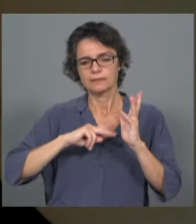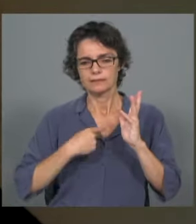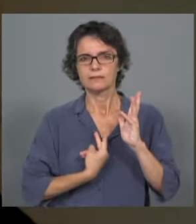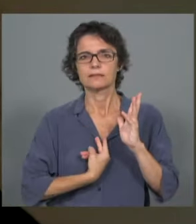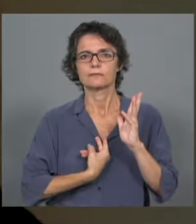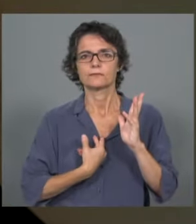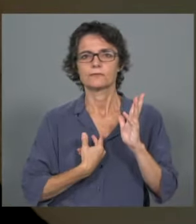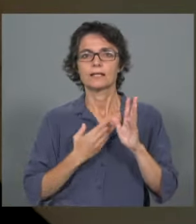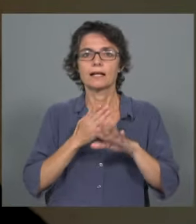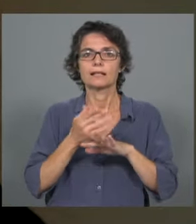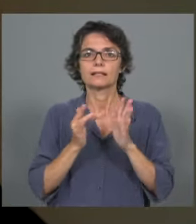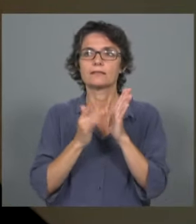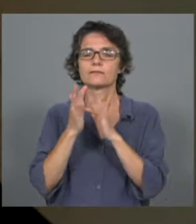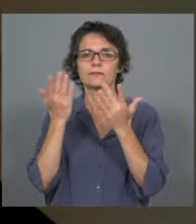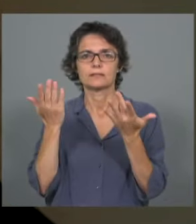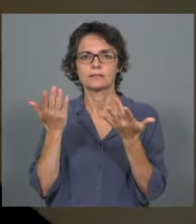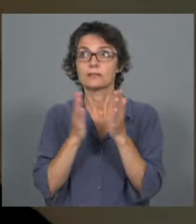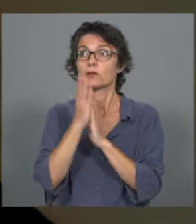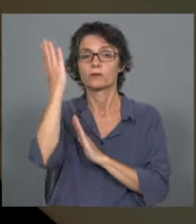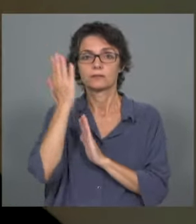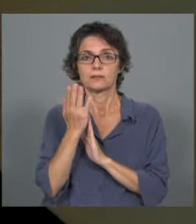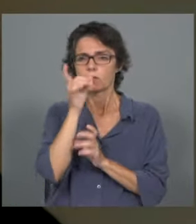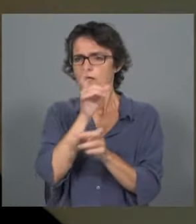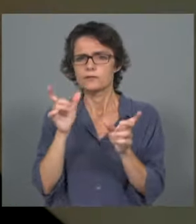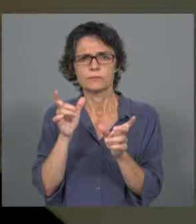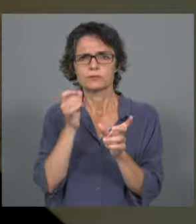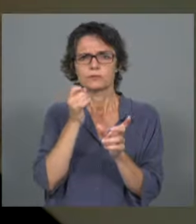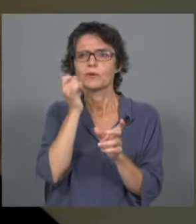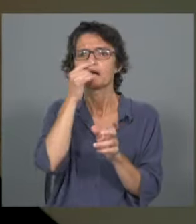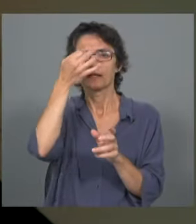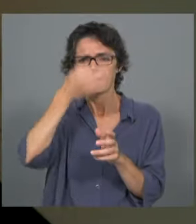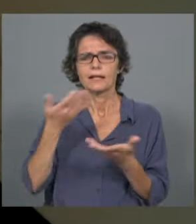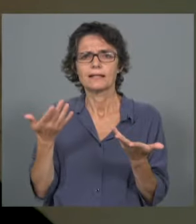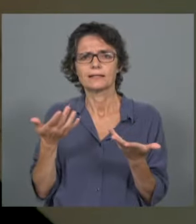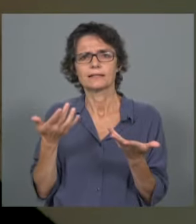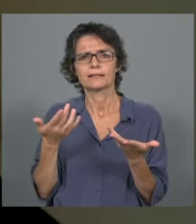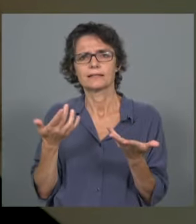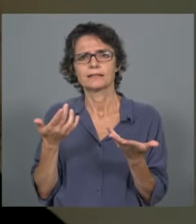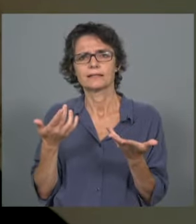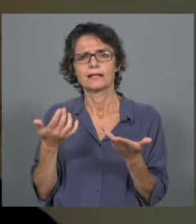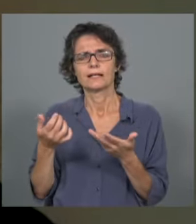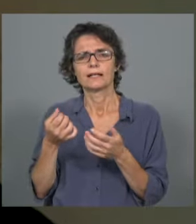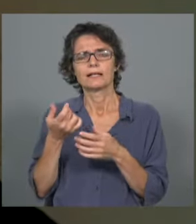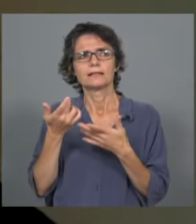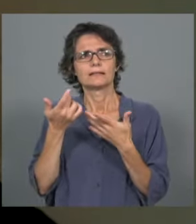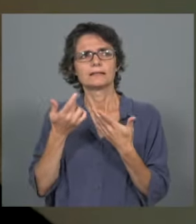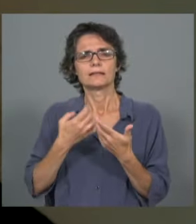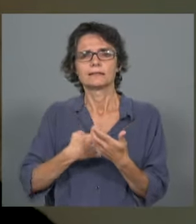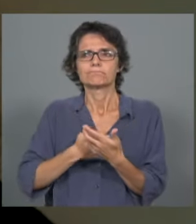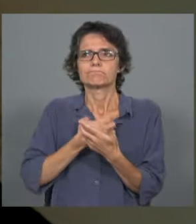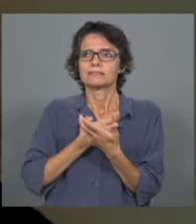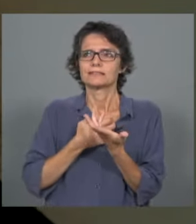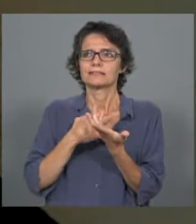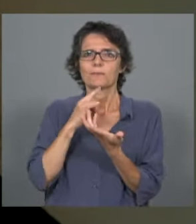que as pessoas, os nossos fiéis também, das nossas igrejas, possam se inspirar